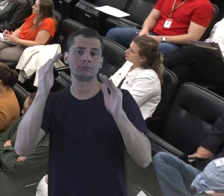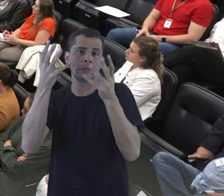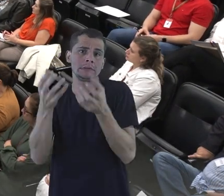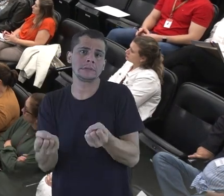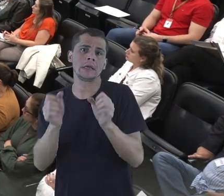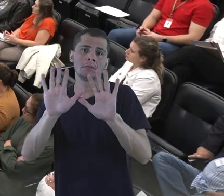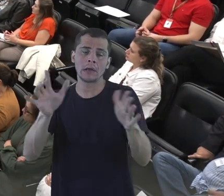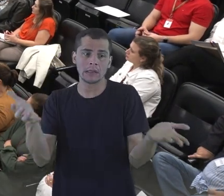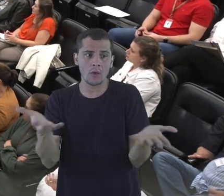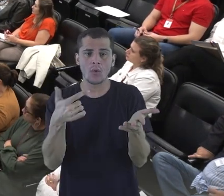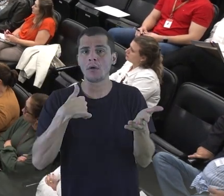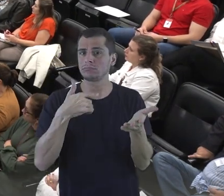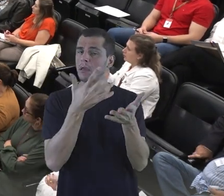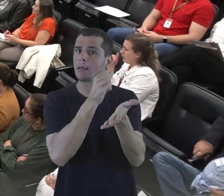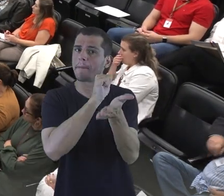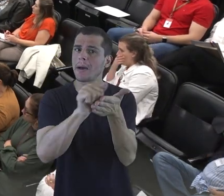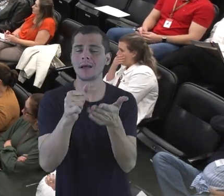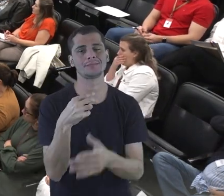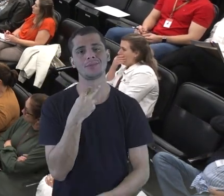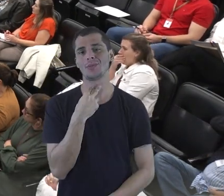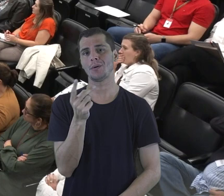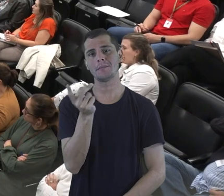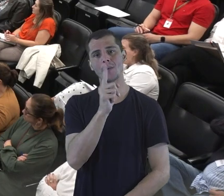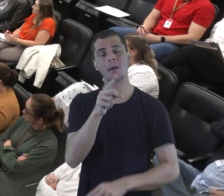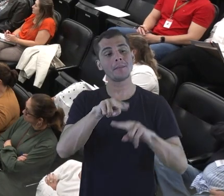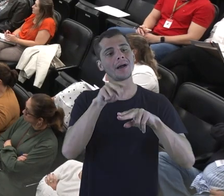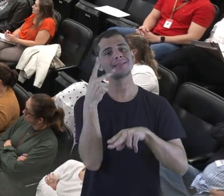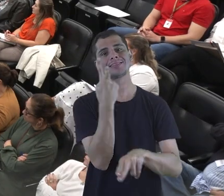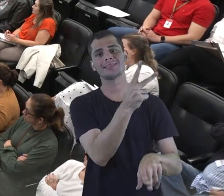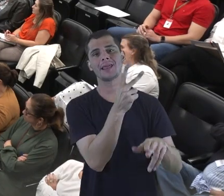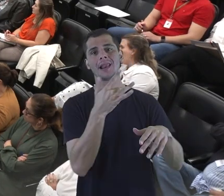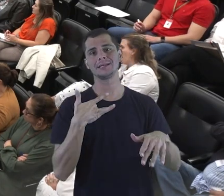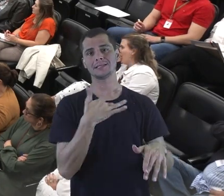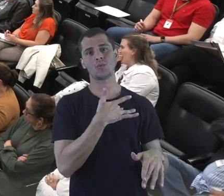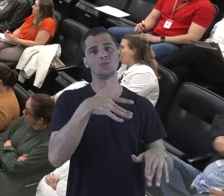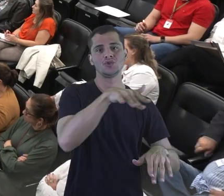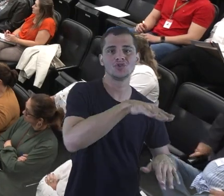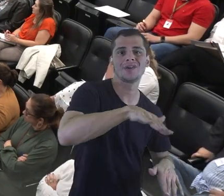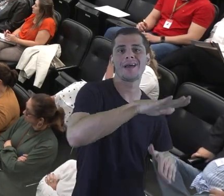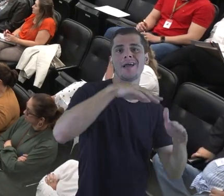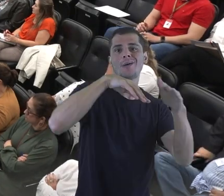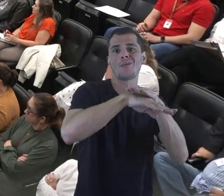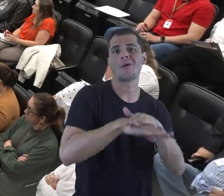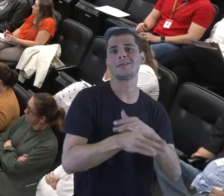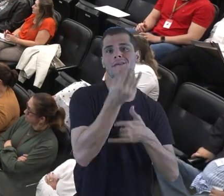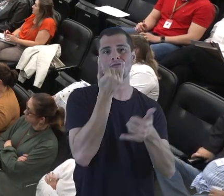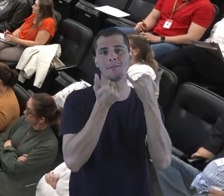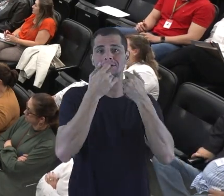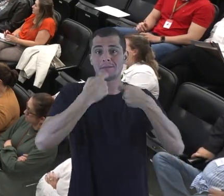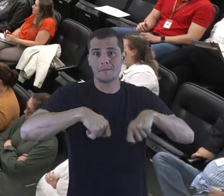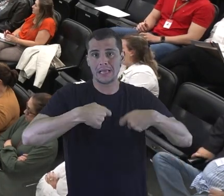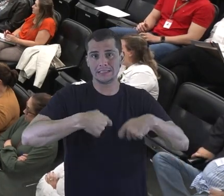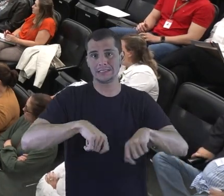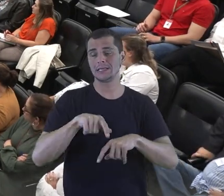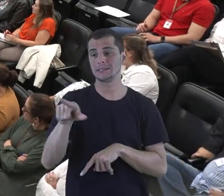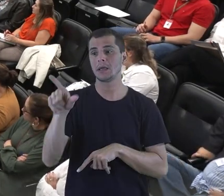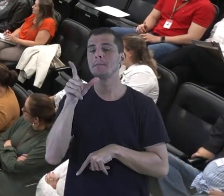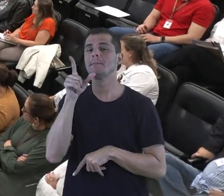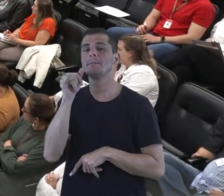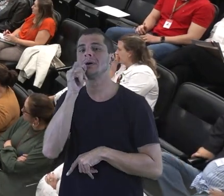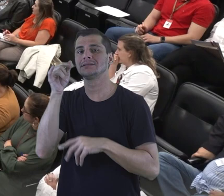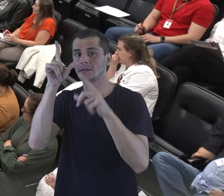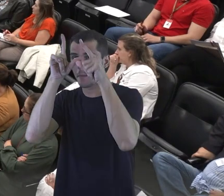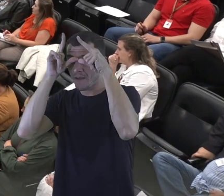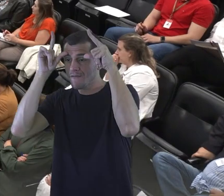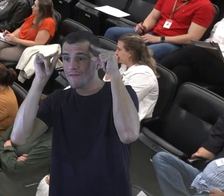não pode não pode porque isso é tutela da saúde isso é política pública aí você como enfermeira vai saber lá que está